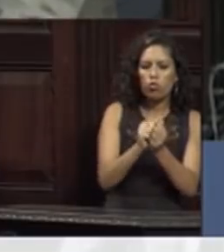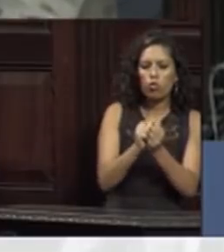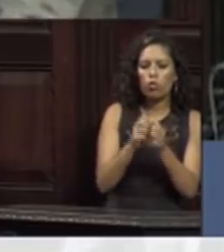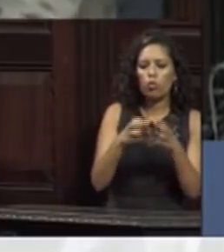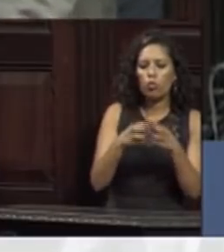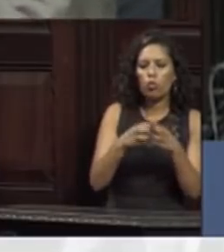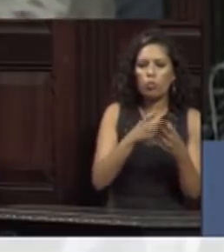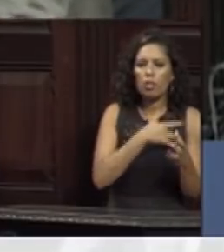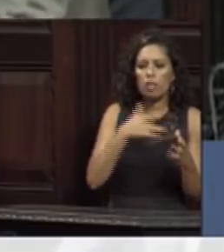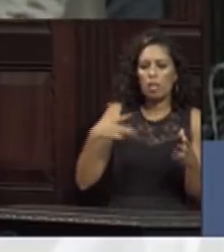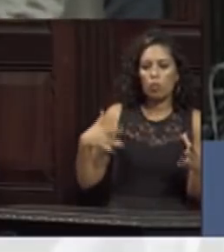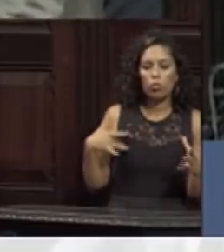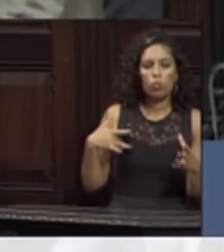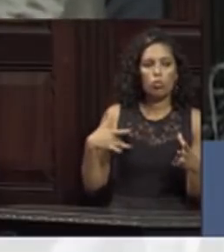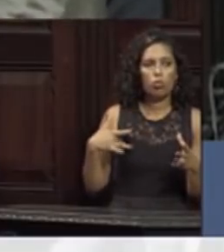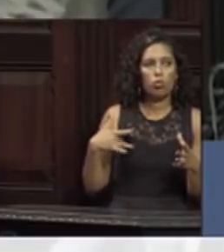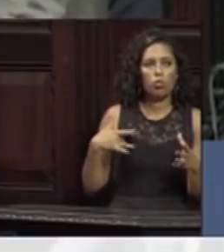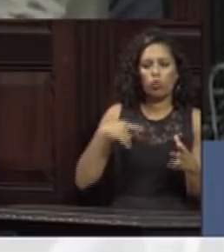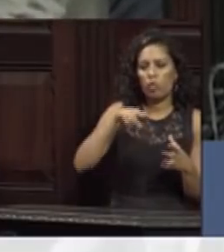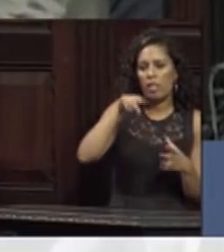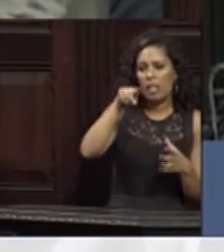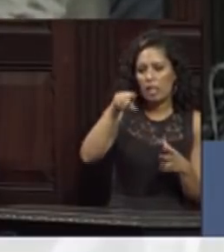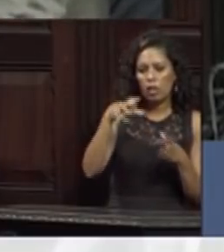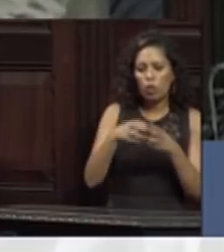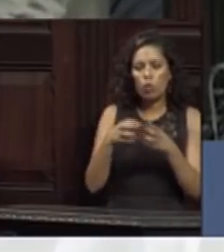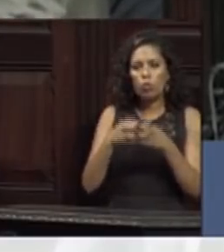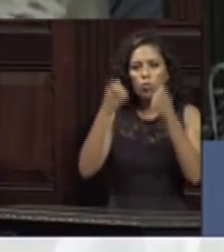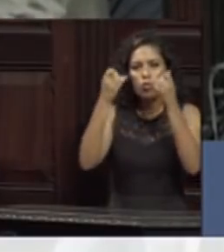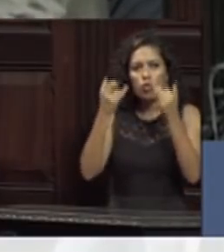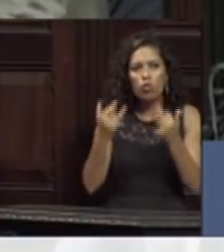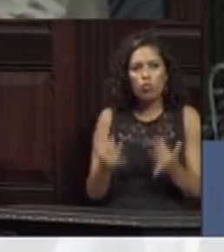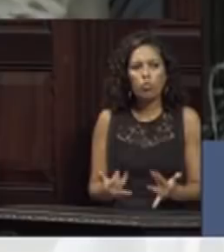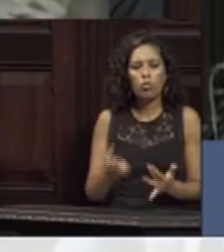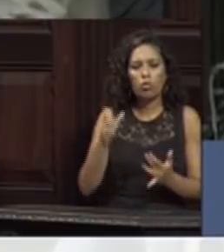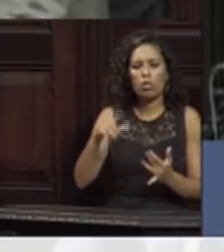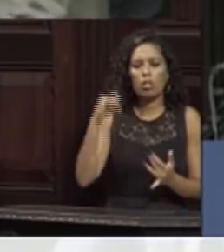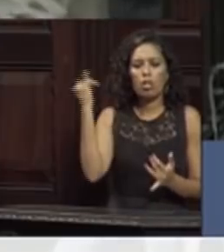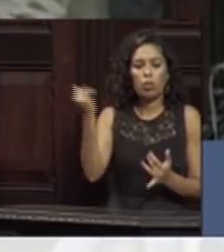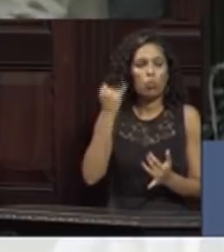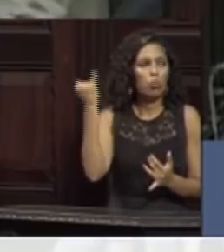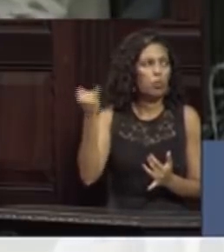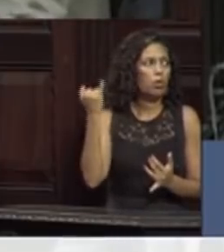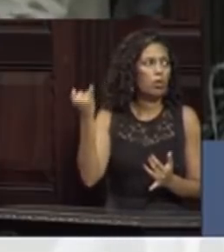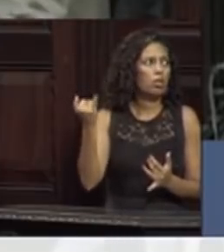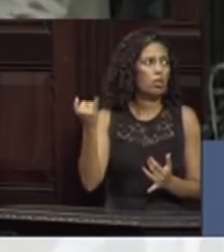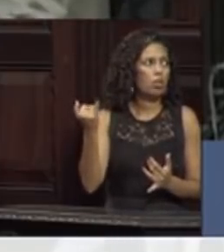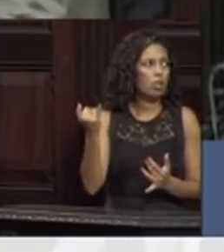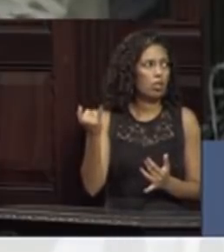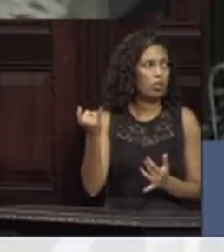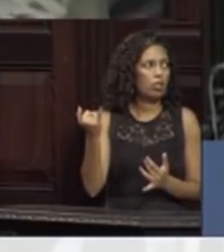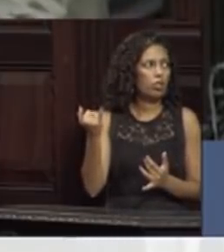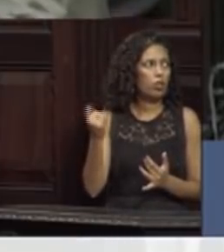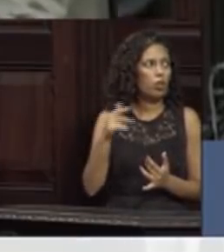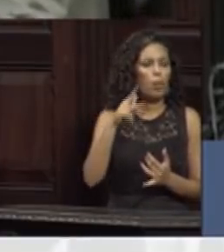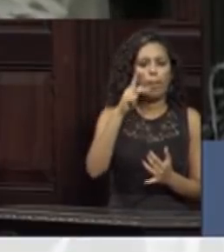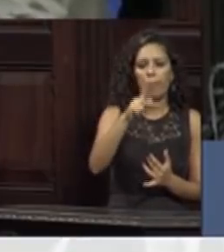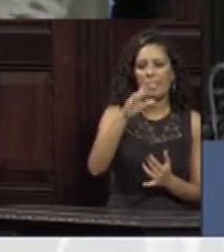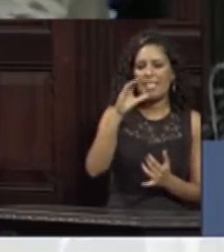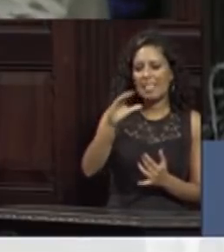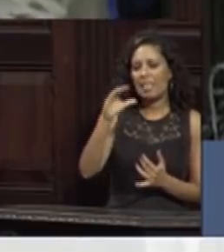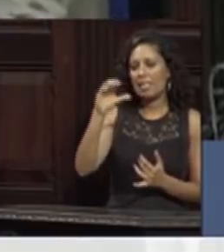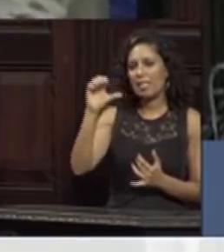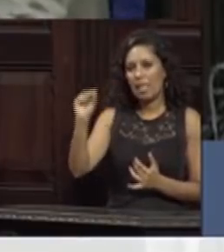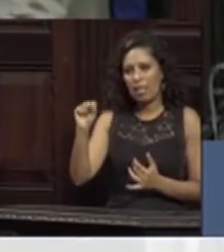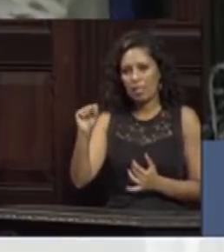deputado Zito e Bebeto, onde eles colocavam a necessidade de nós aprovarmos e sancionar o PCCS até o dia 4